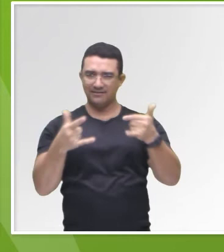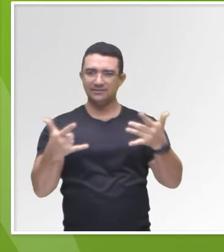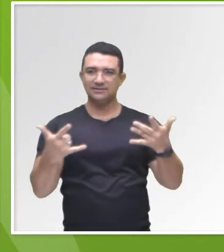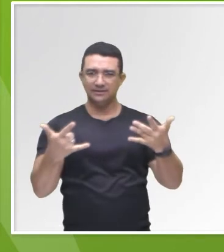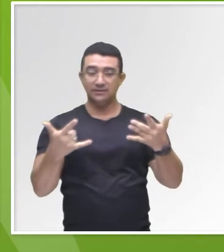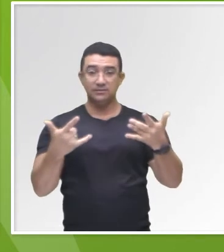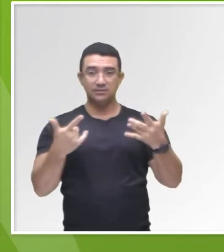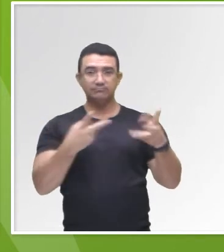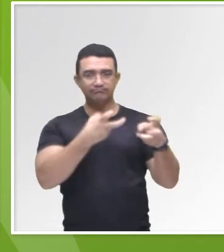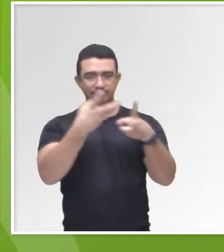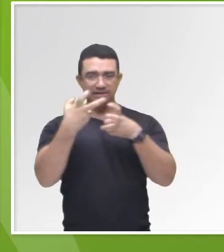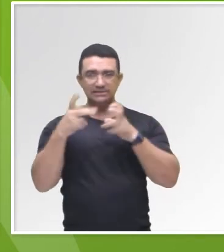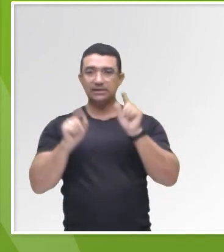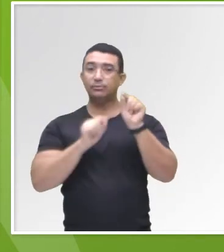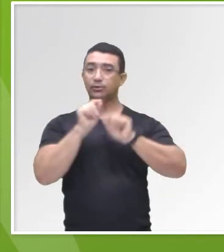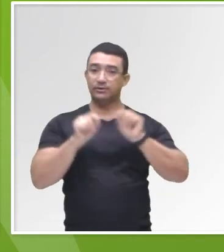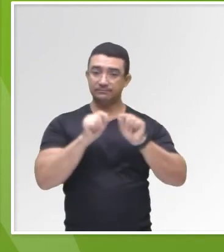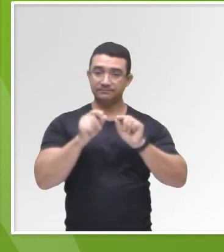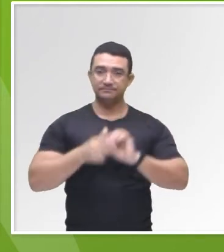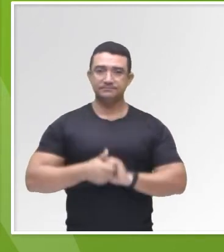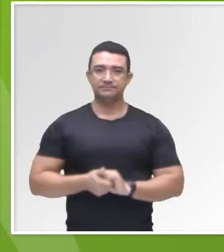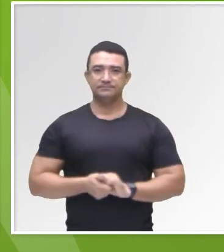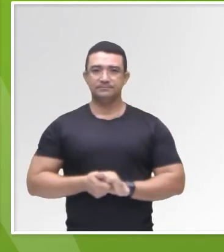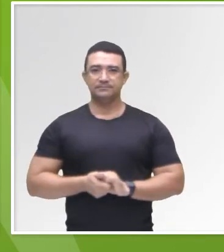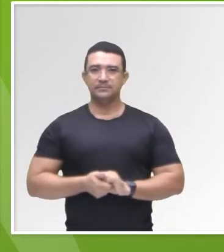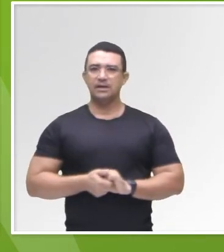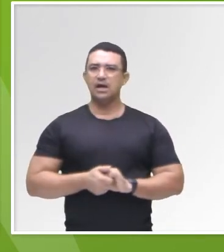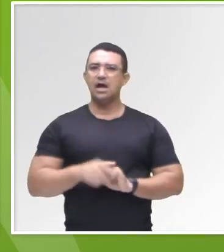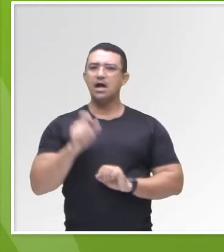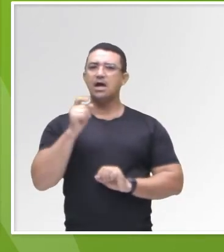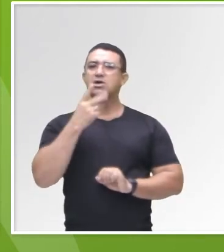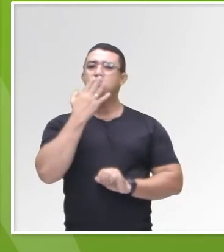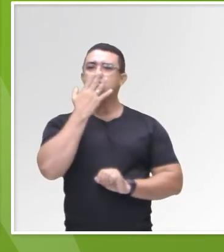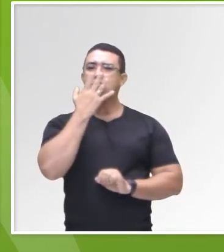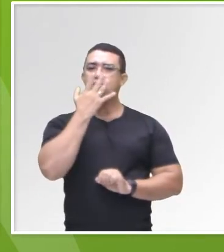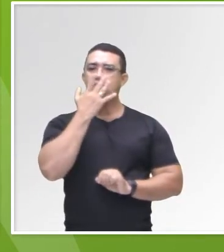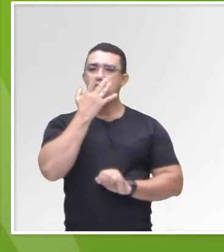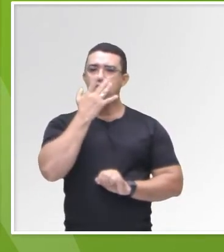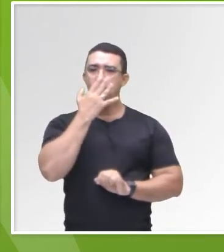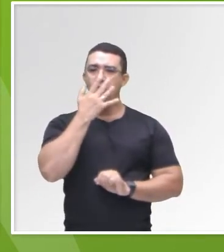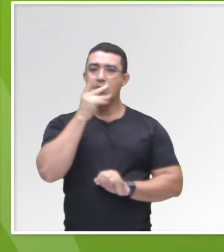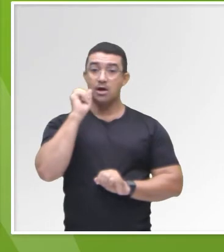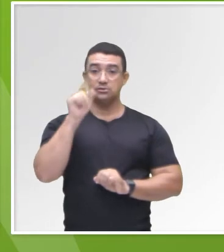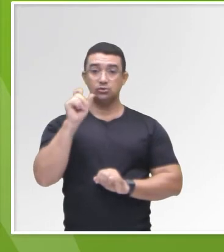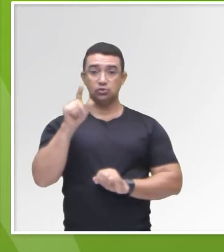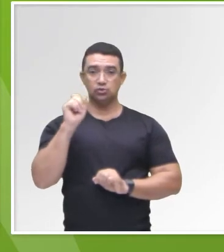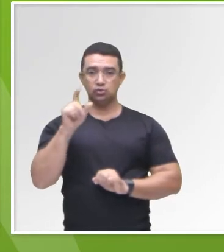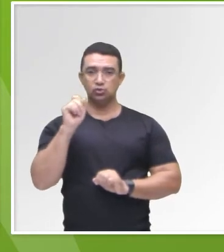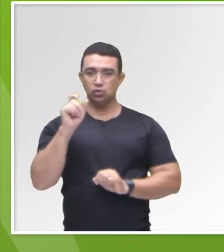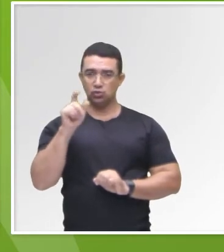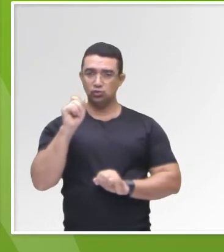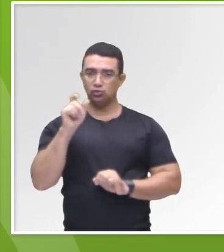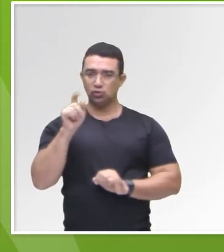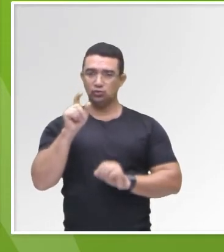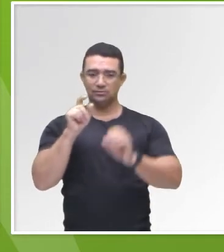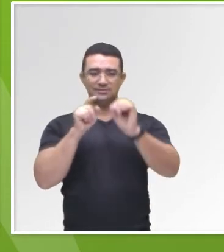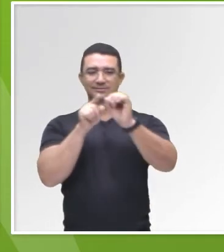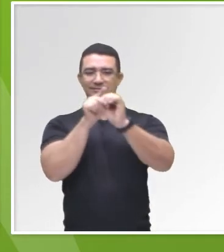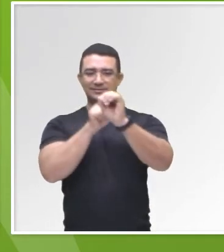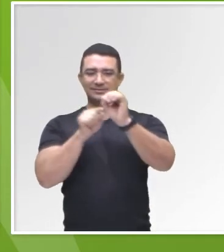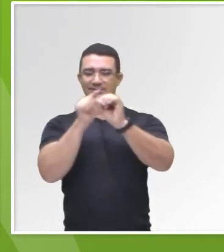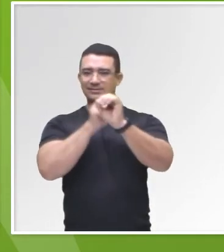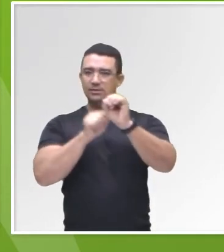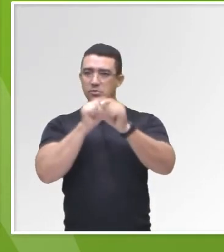gente está observando aqui, ó, em azul, nós temos a carioteca, né? Essa membrana aqui protegendo